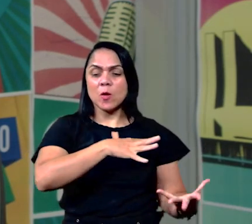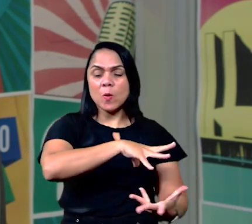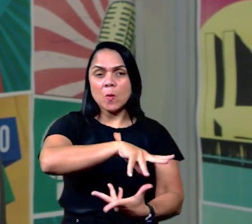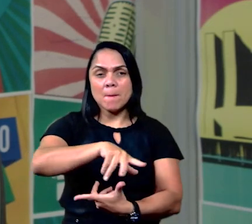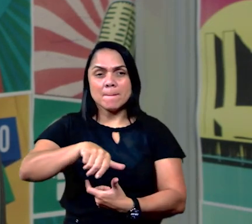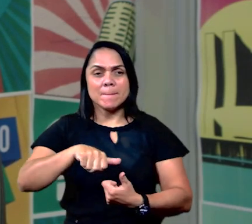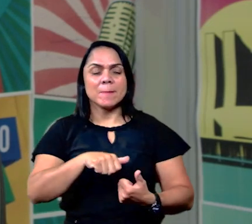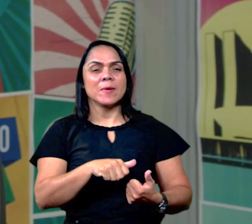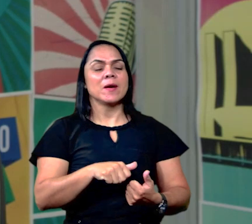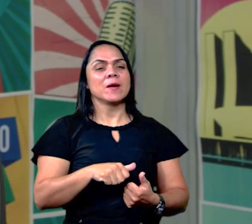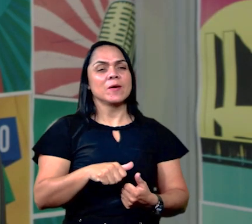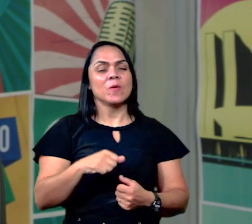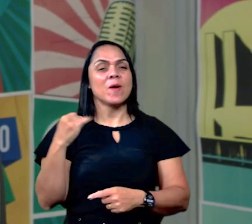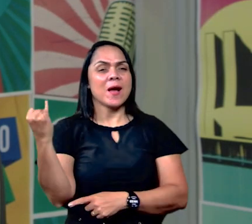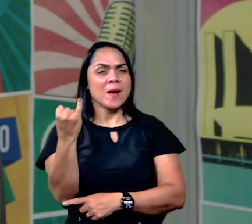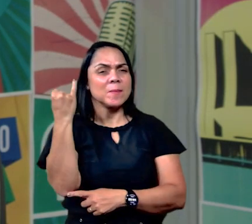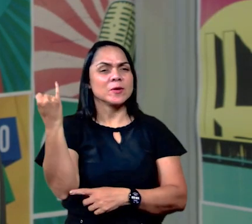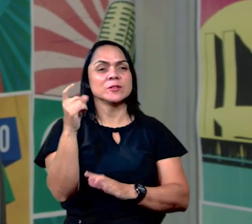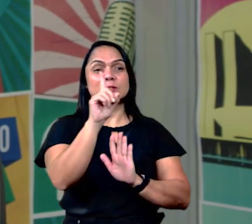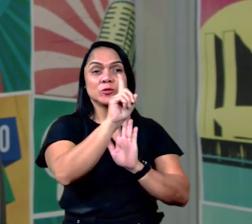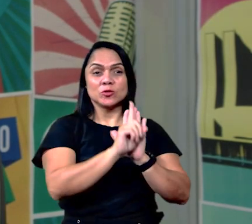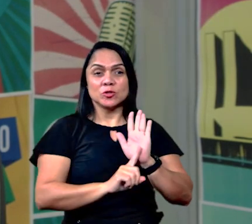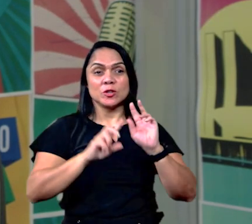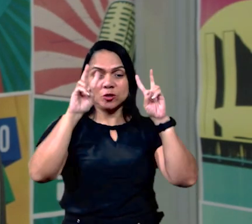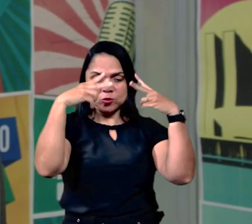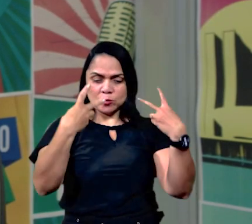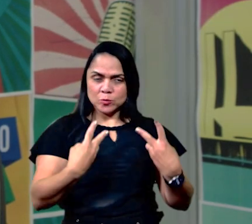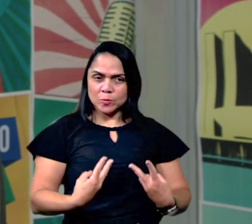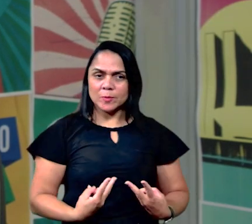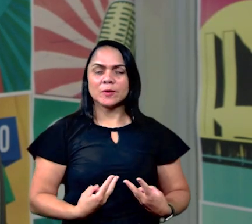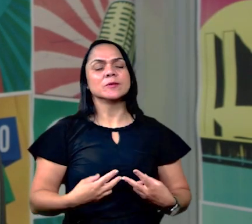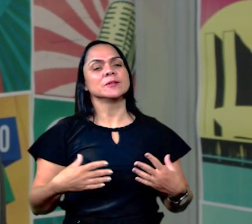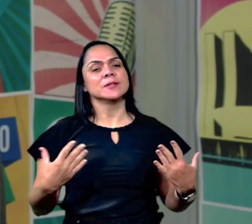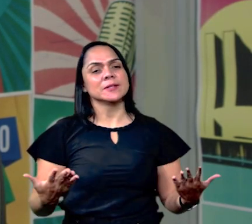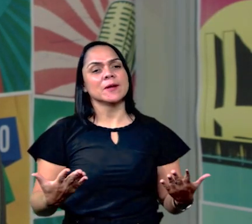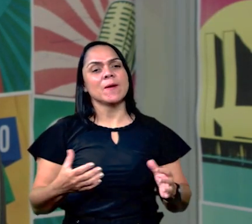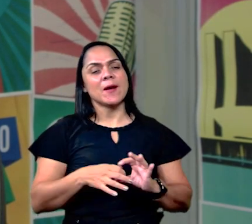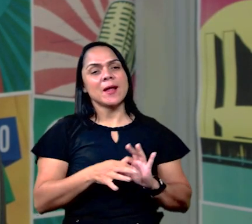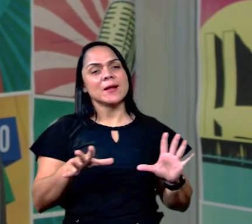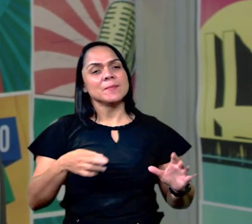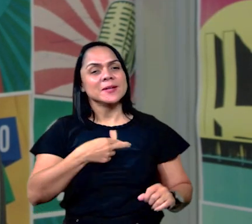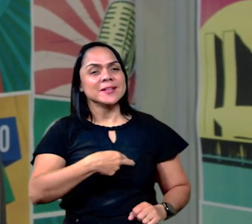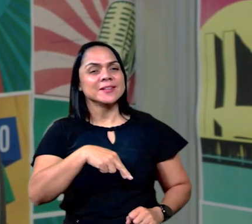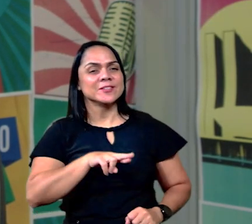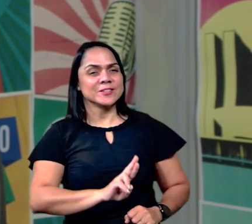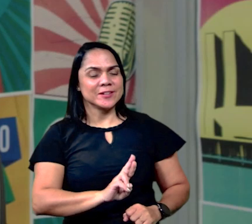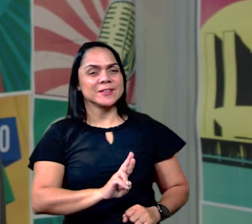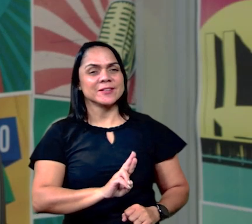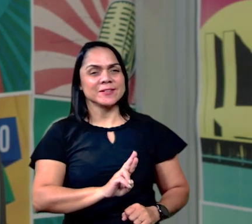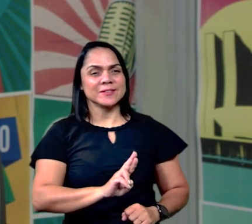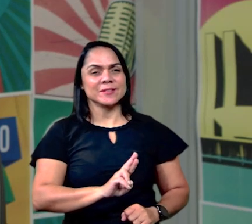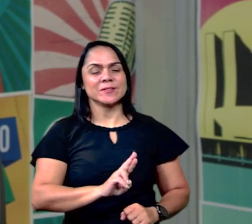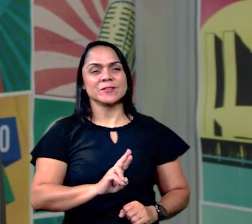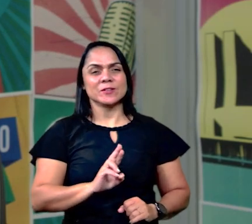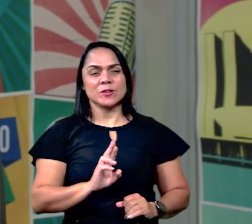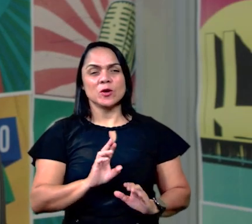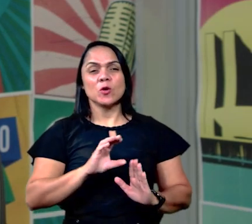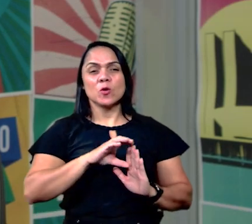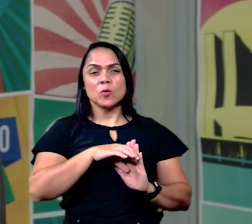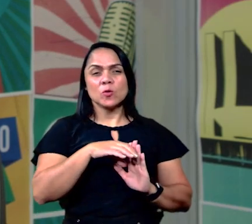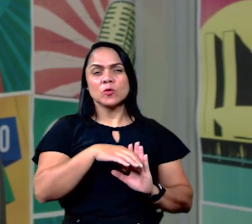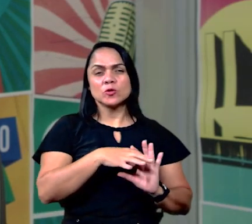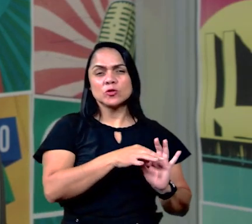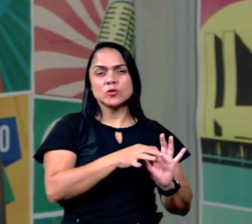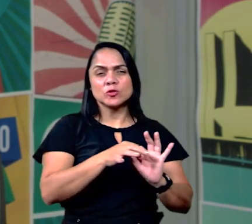a validade e a importância dos direitos humanos, né? Então, sendo assim, a liberdade religiosa se constitui nessa